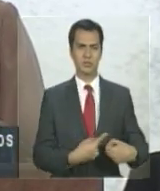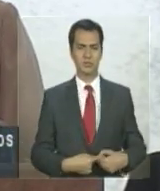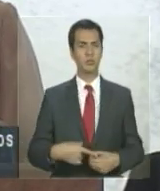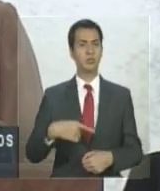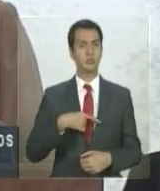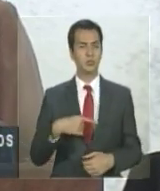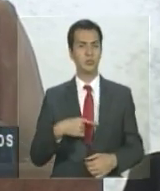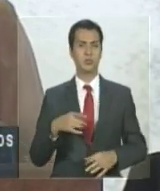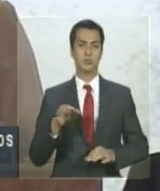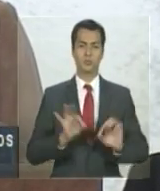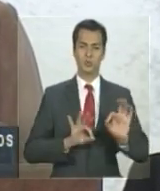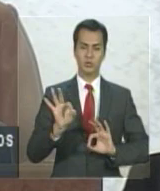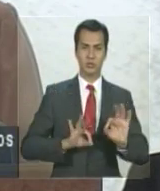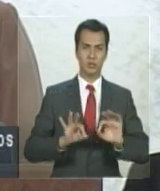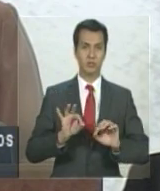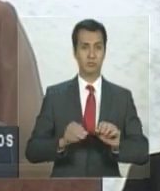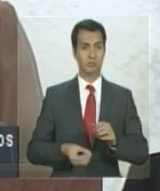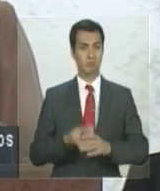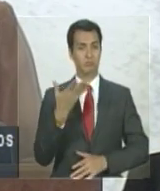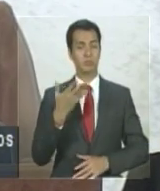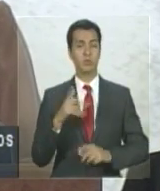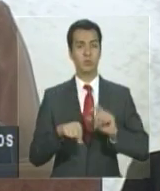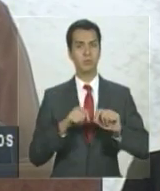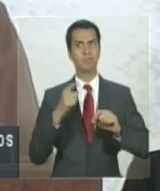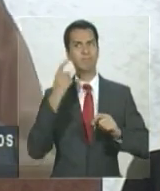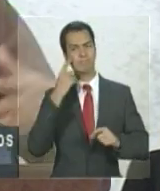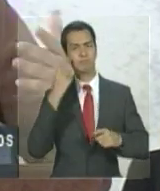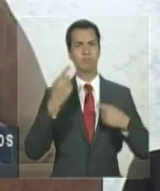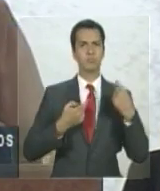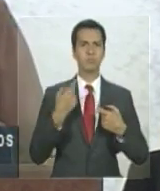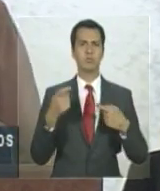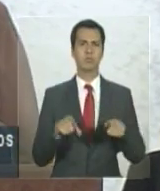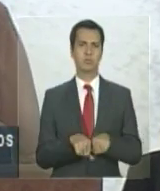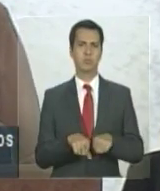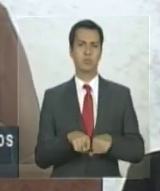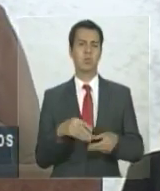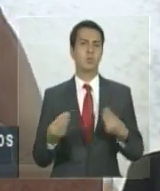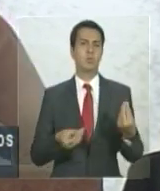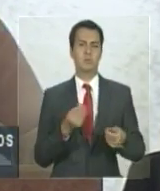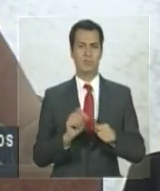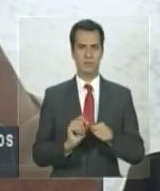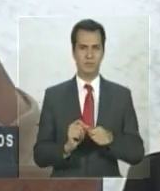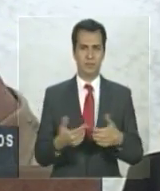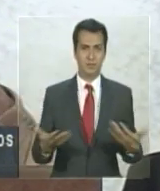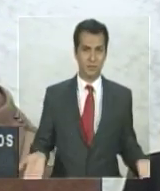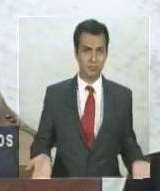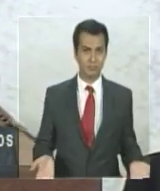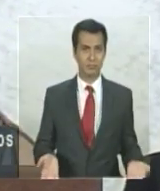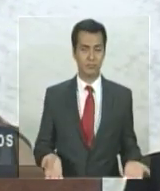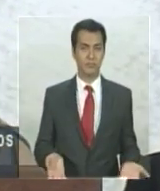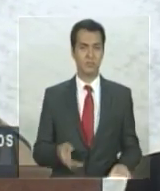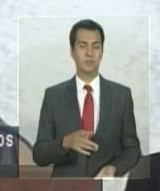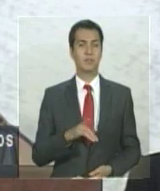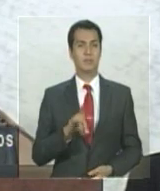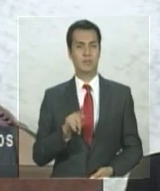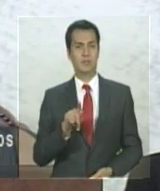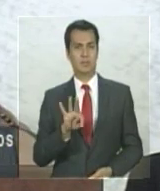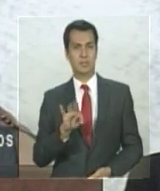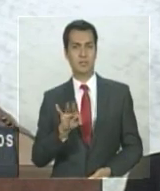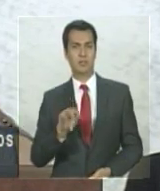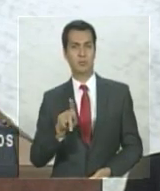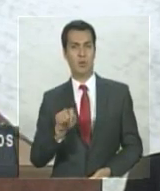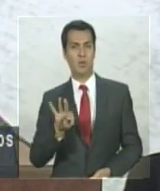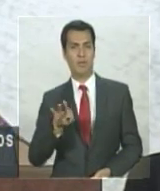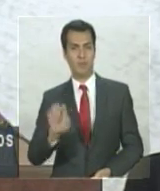desse projeto estão preocupados também com a qualidade do transporte, para garantir, de fato, que a